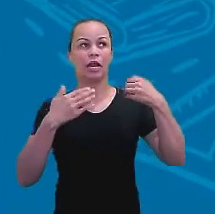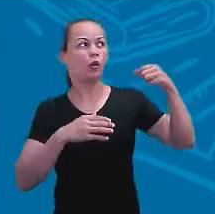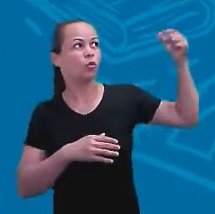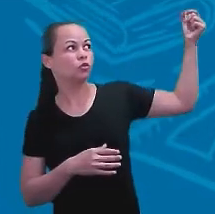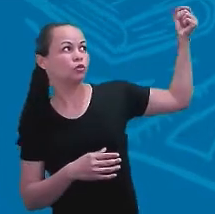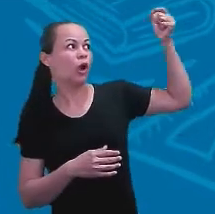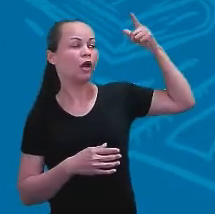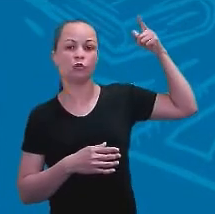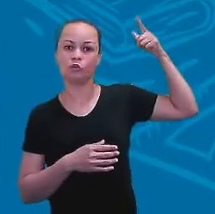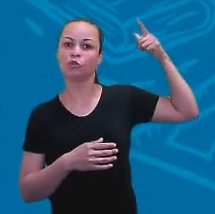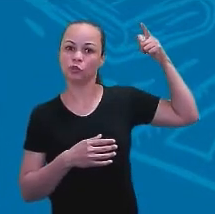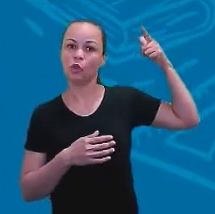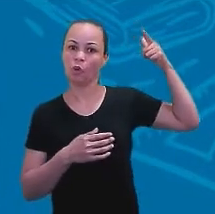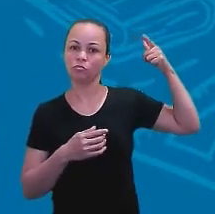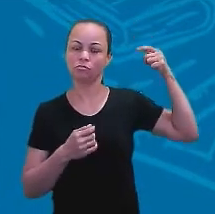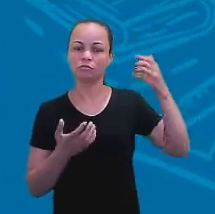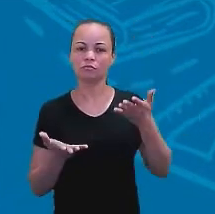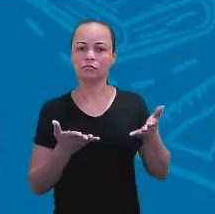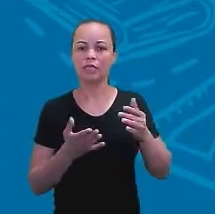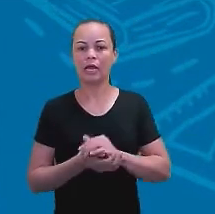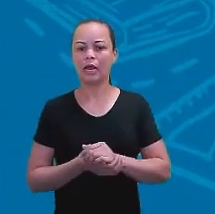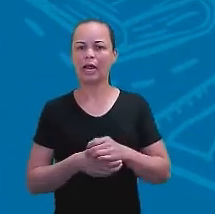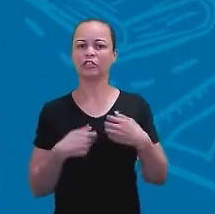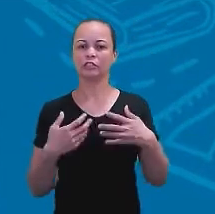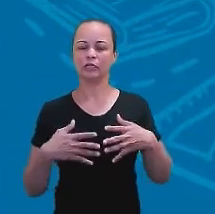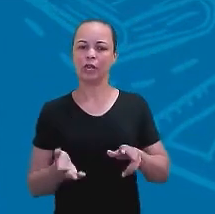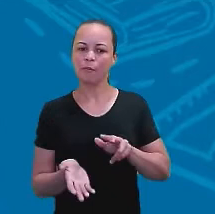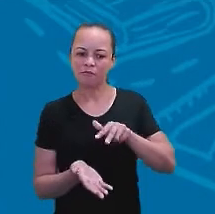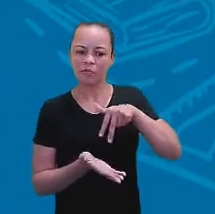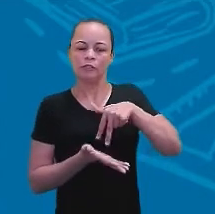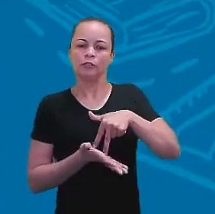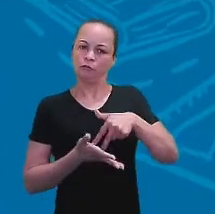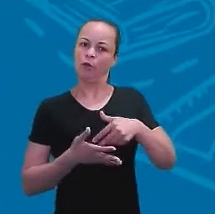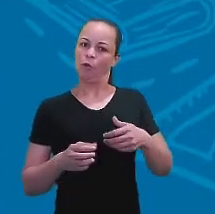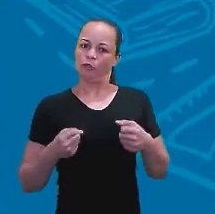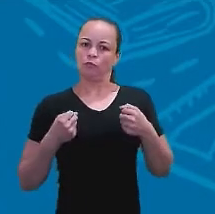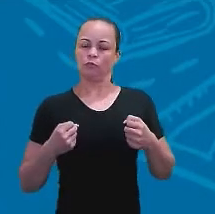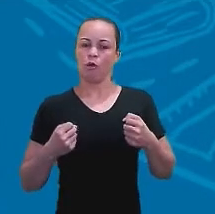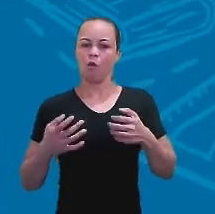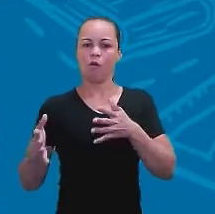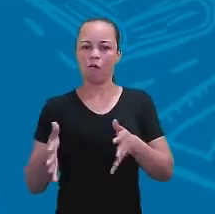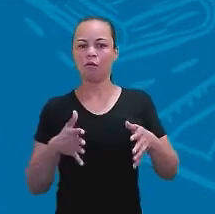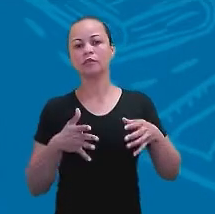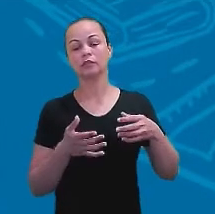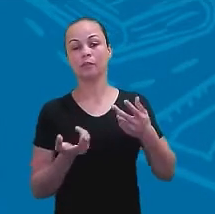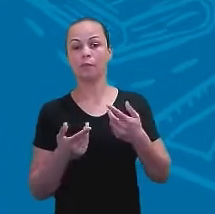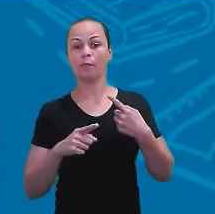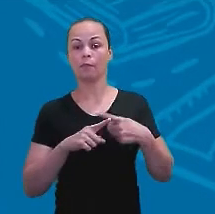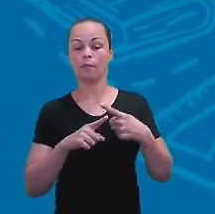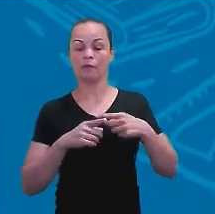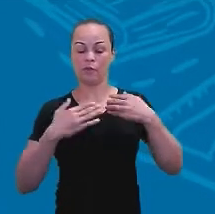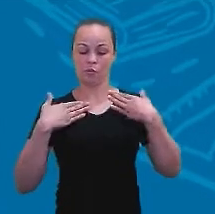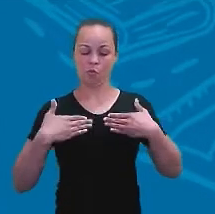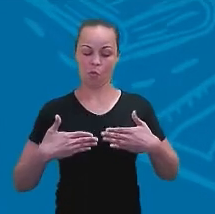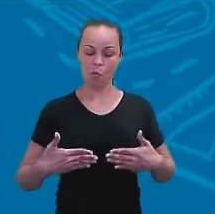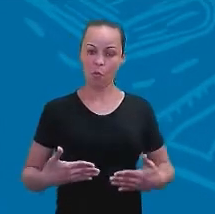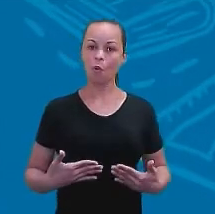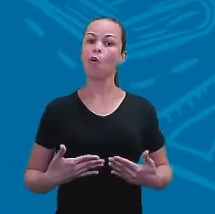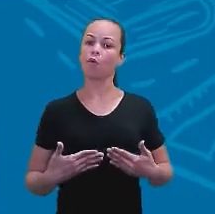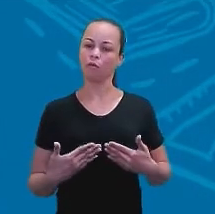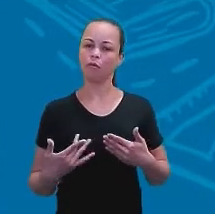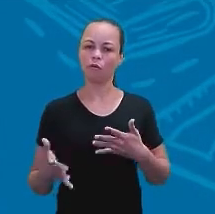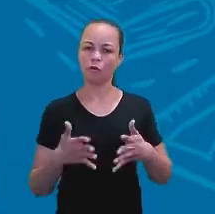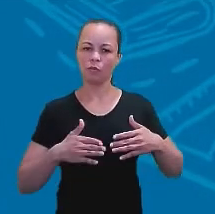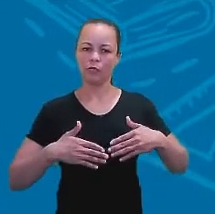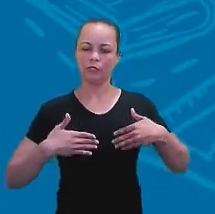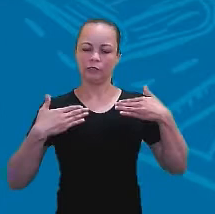com os raios do sol, com bastante calor, a gente acaba ficando mais disposto, porque o nosso corpo, o nosso organismo, ele está ali